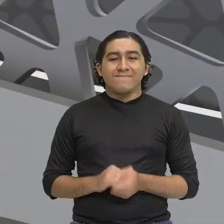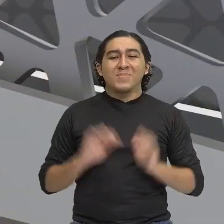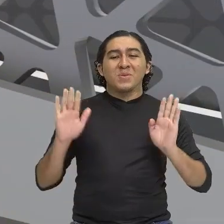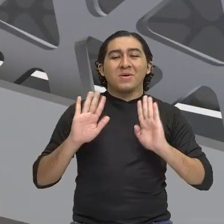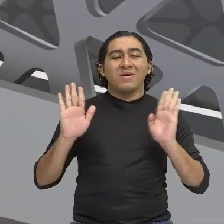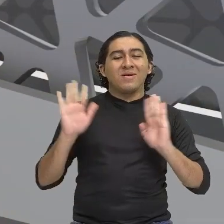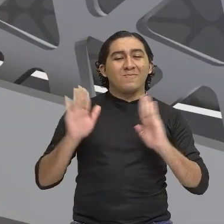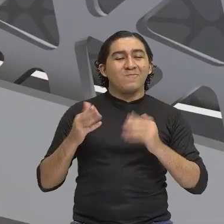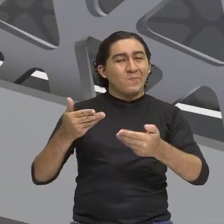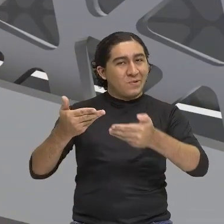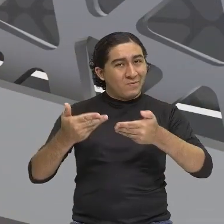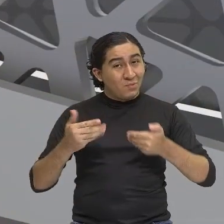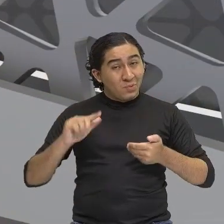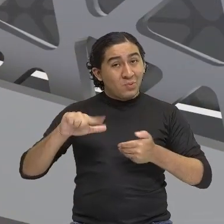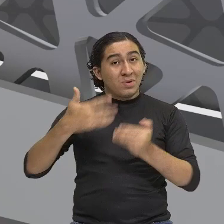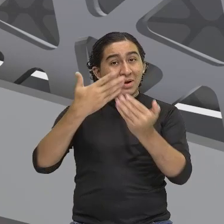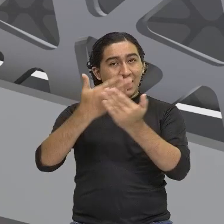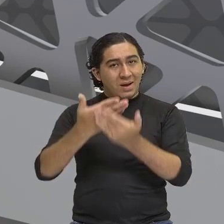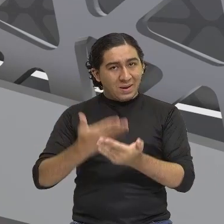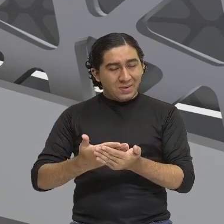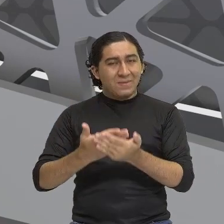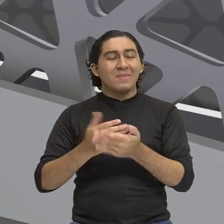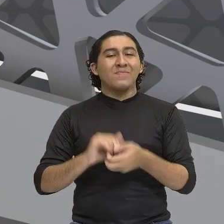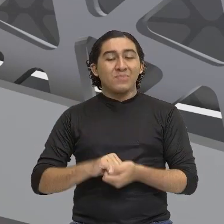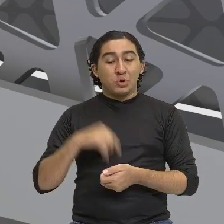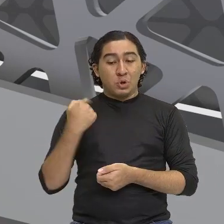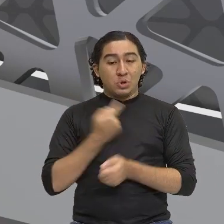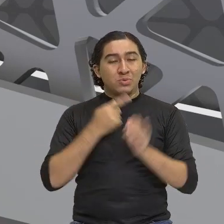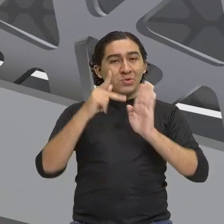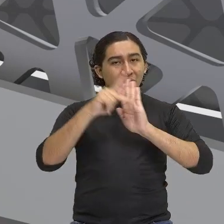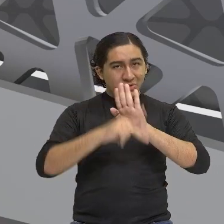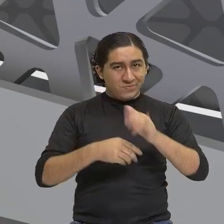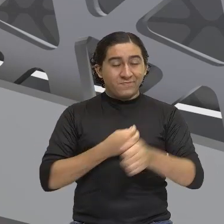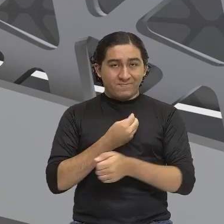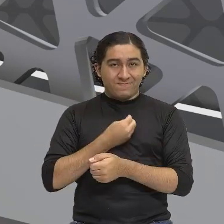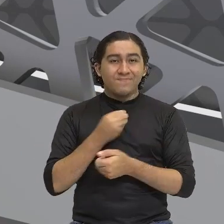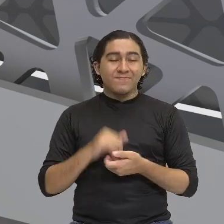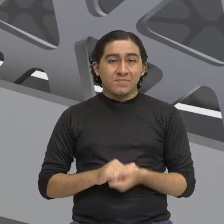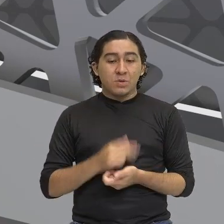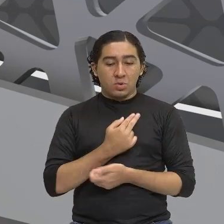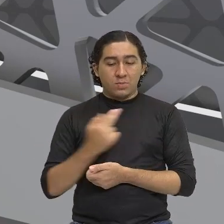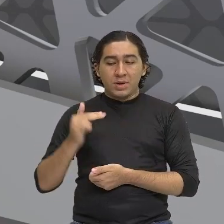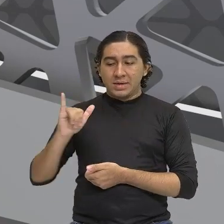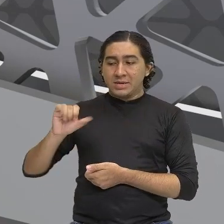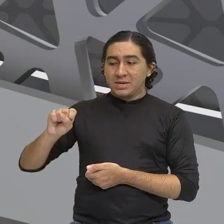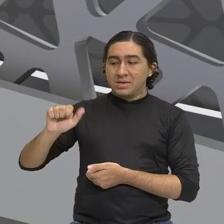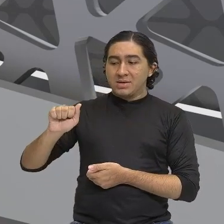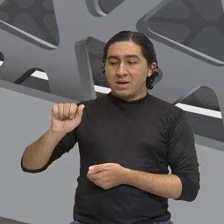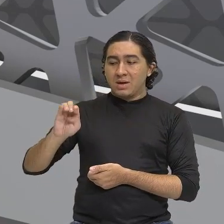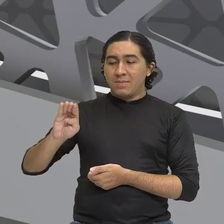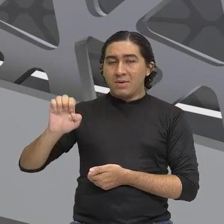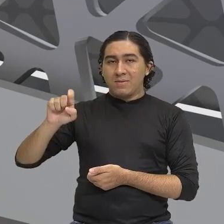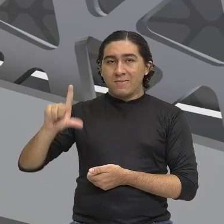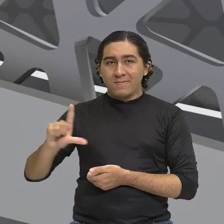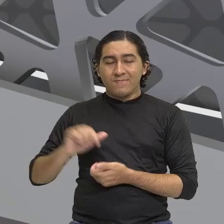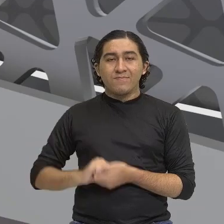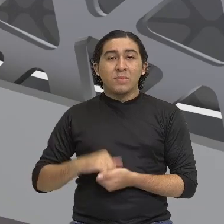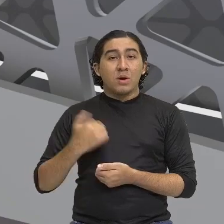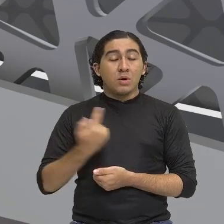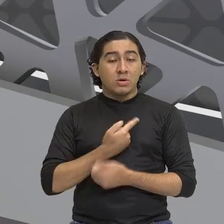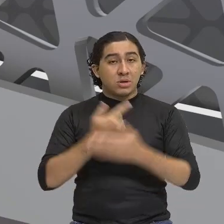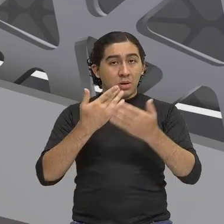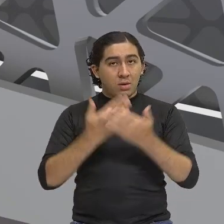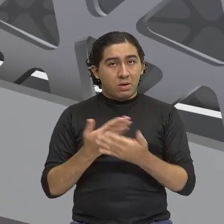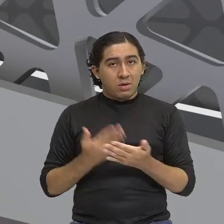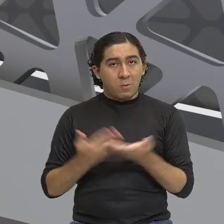Olá, sejam bem-vindos a mais uma aula do nosso projeto de vida. Eu sou a professora Isabel Saraiva e a nossa aula